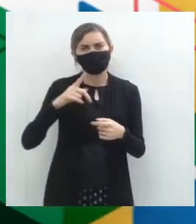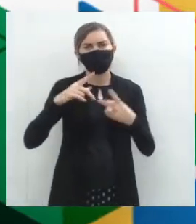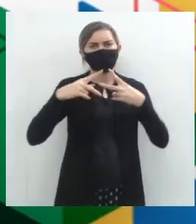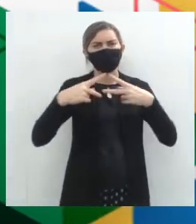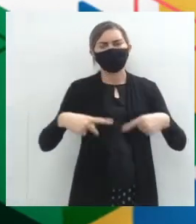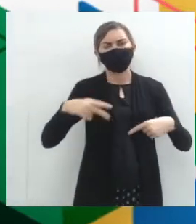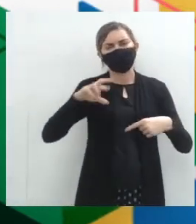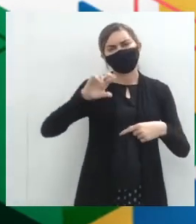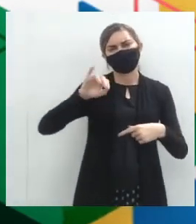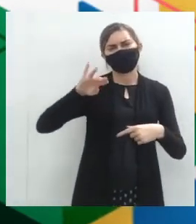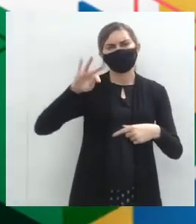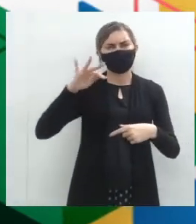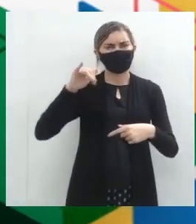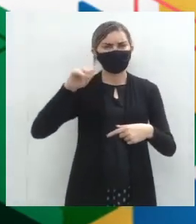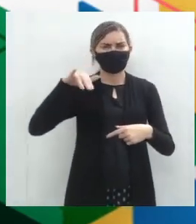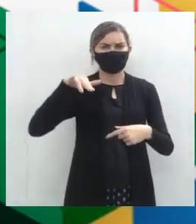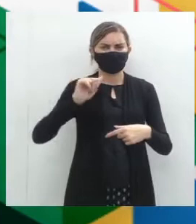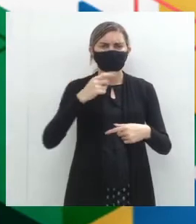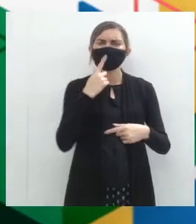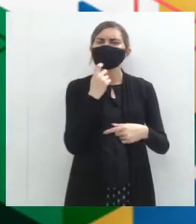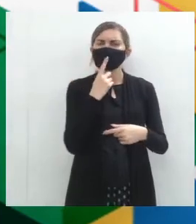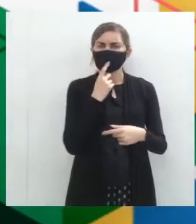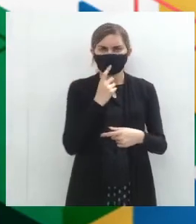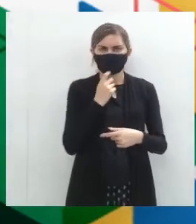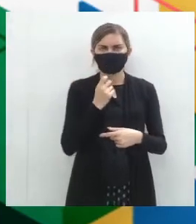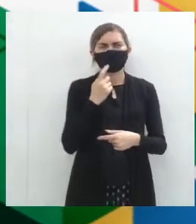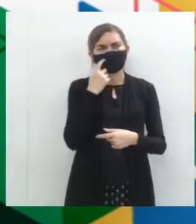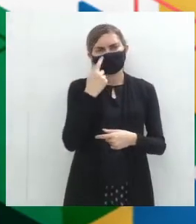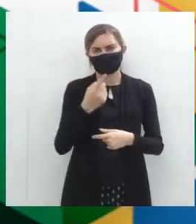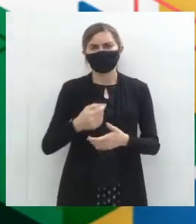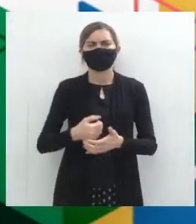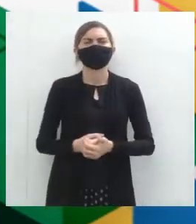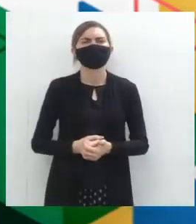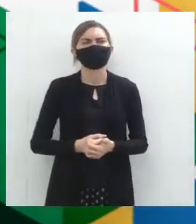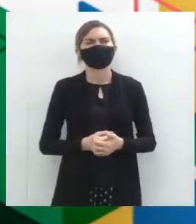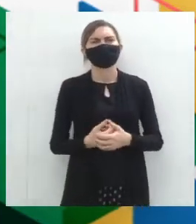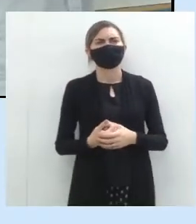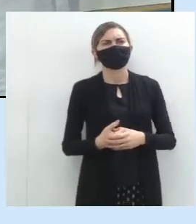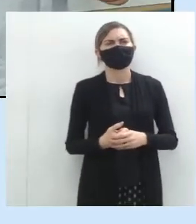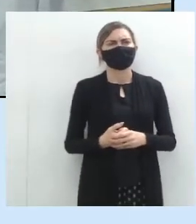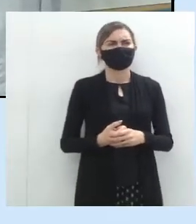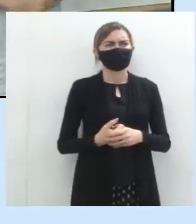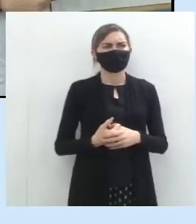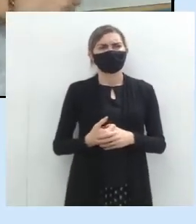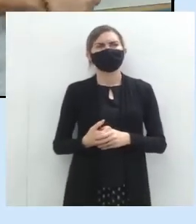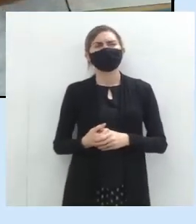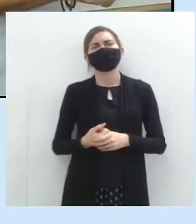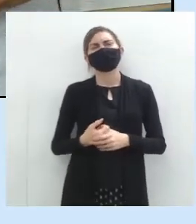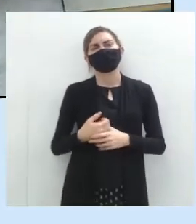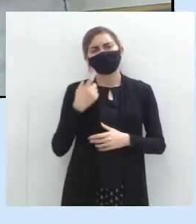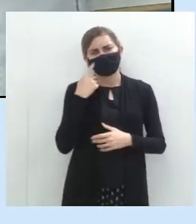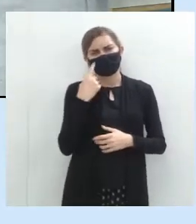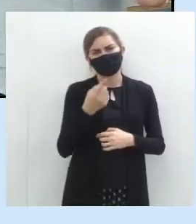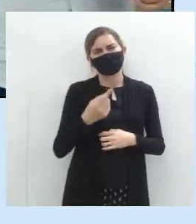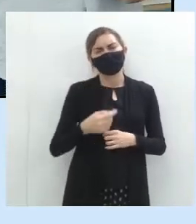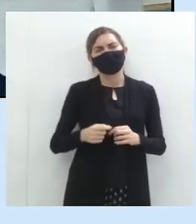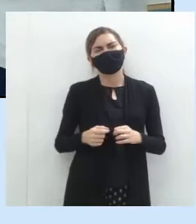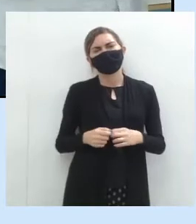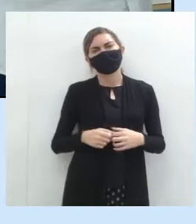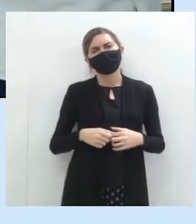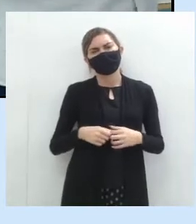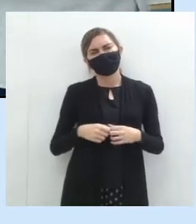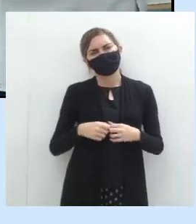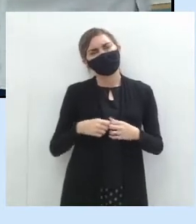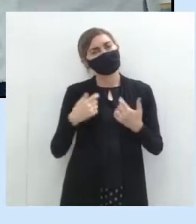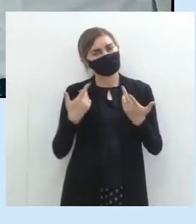sangue, tá? É uma proteína. Mas, Aninha, bota aí, volta para mim. Volta para mim, Aninha. Volta para mim aqui para eu olhar na televisão. Pronto, ó. Deixa